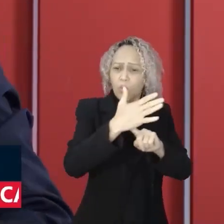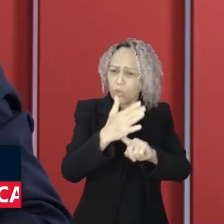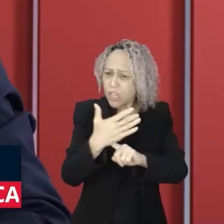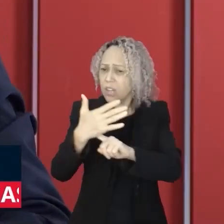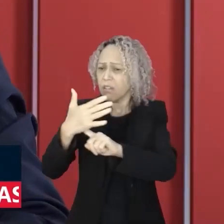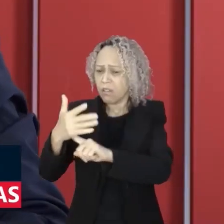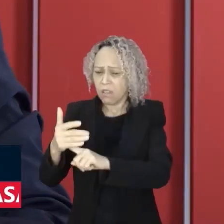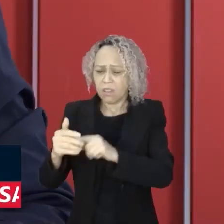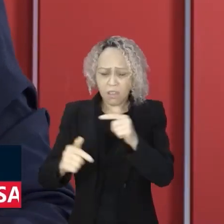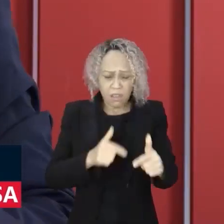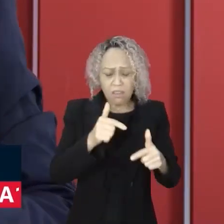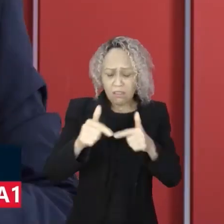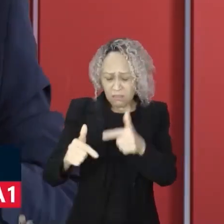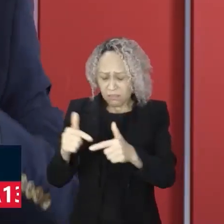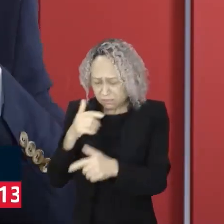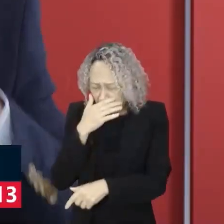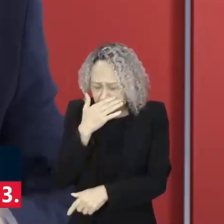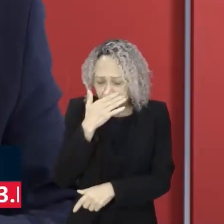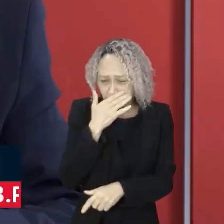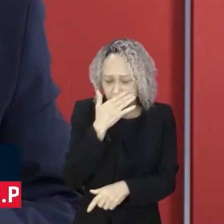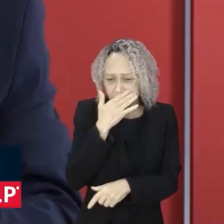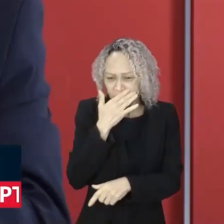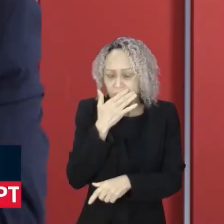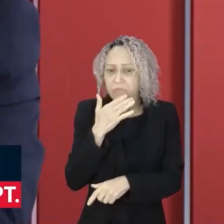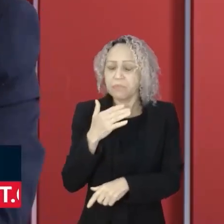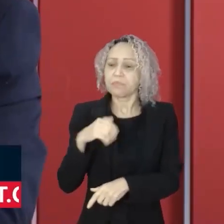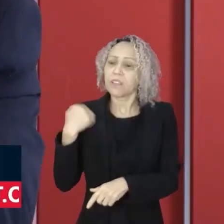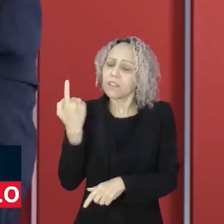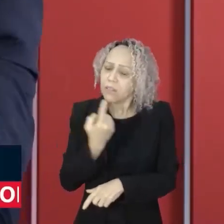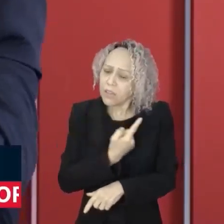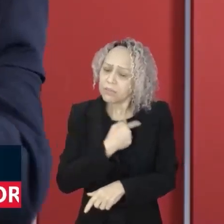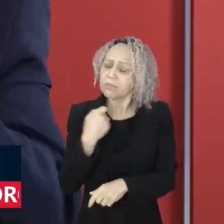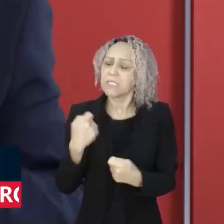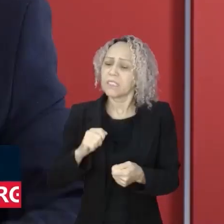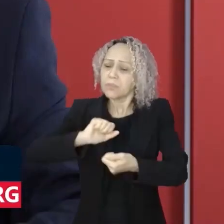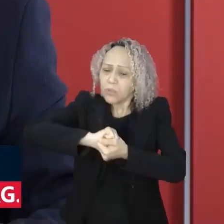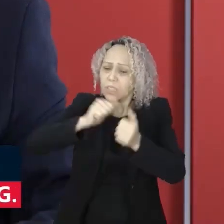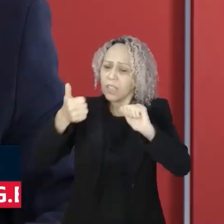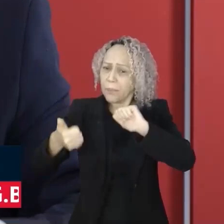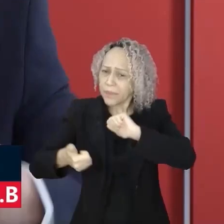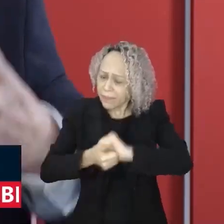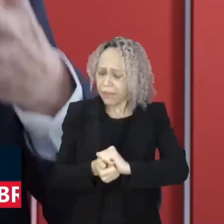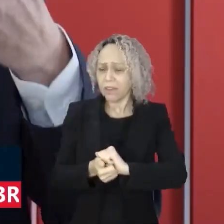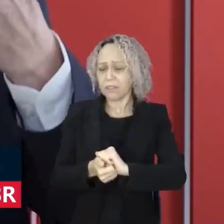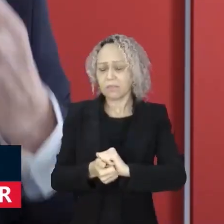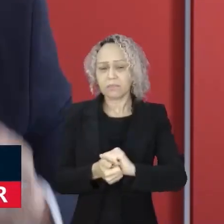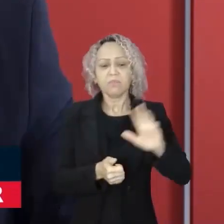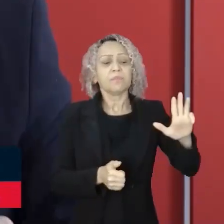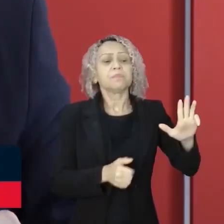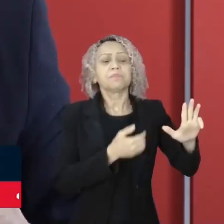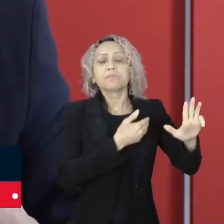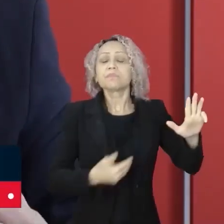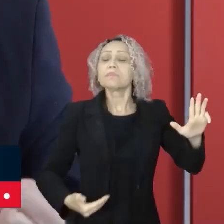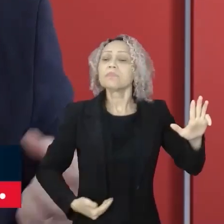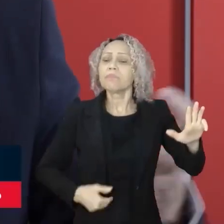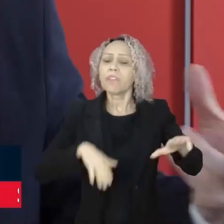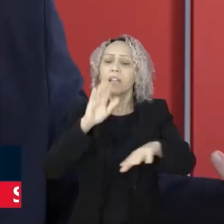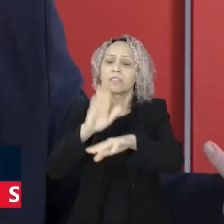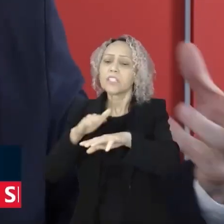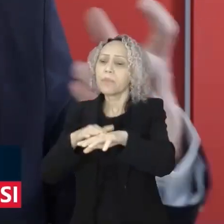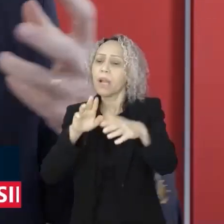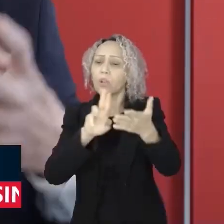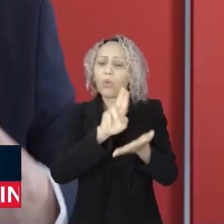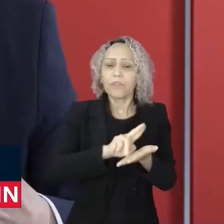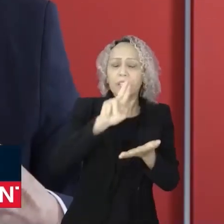as situações. E nós temos que nos desafiar a isso. O que o governo está fazendo, está chamando as universidades, está chamando os institutos federais tecnológicos,